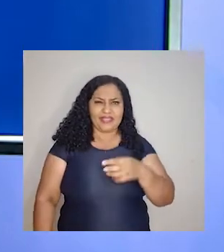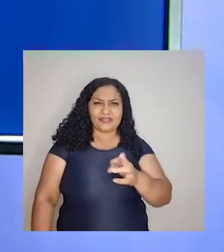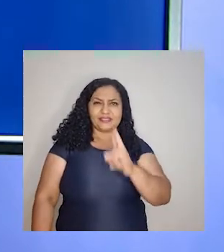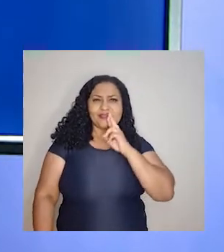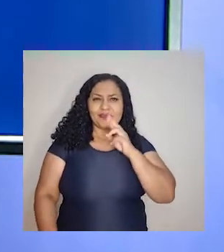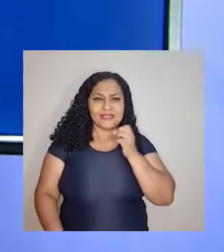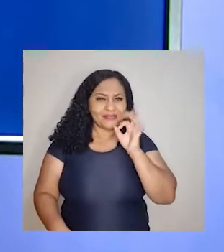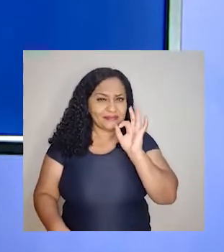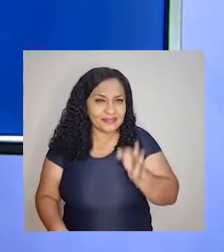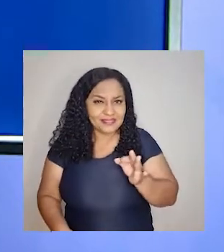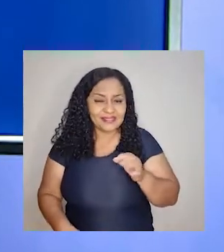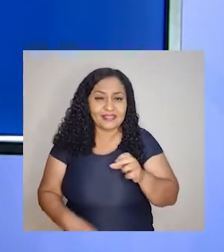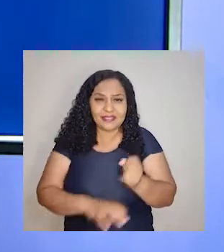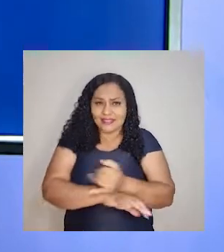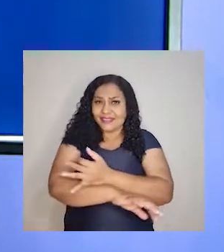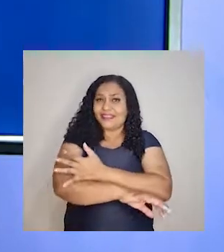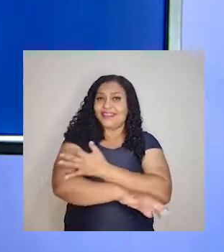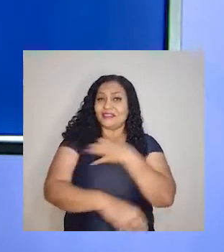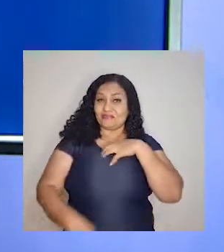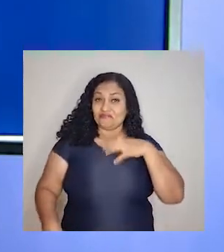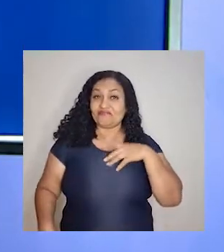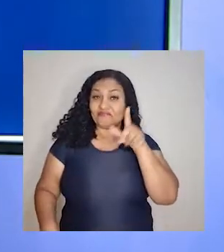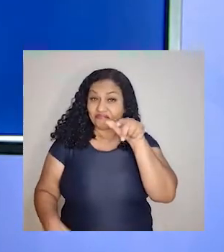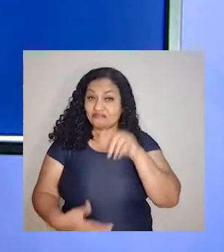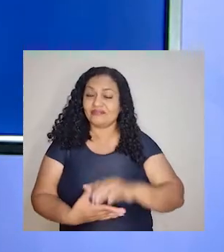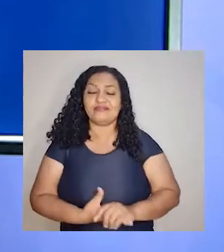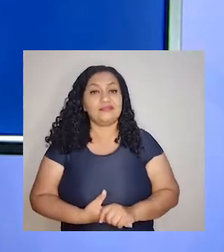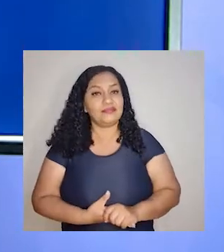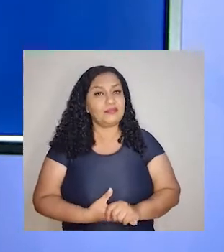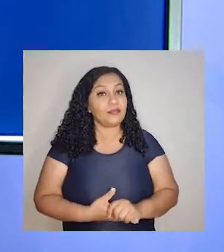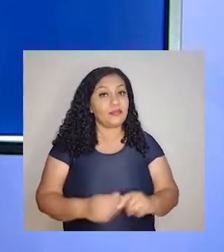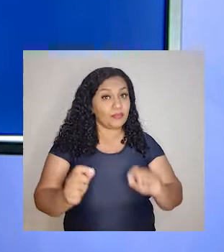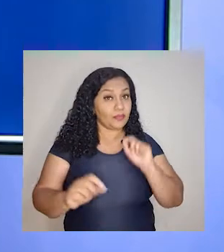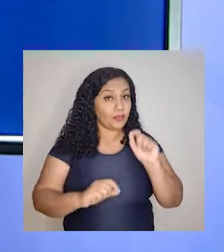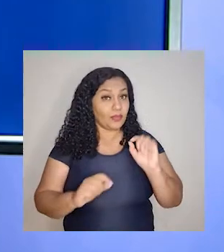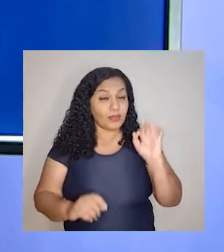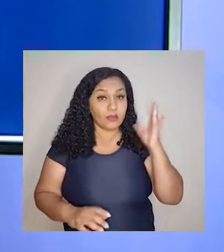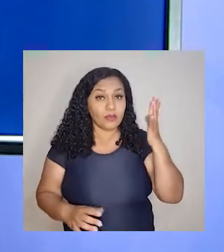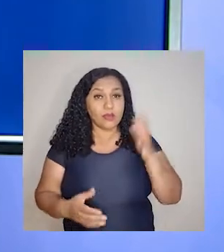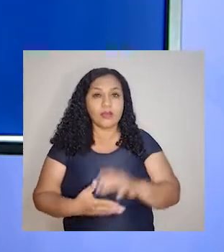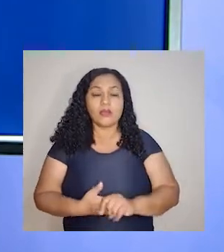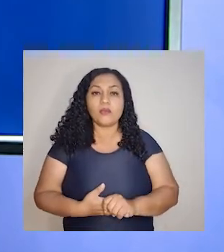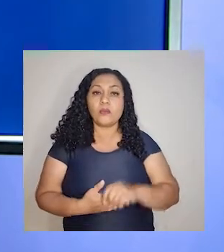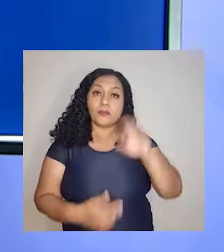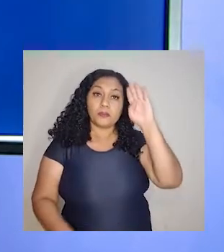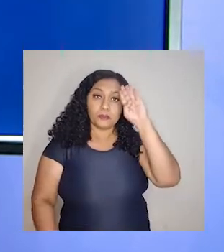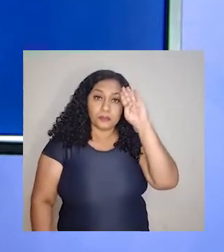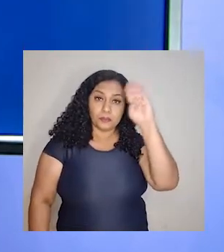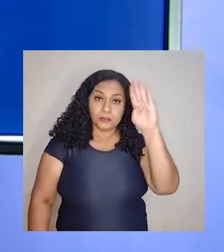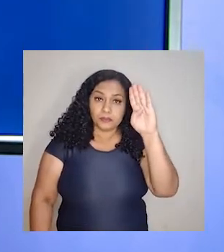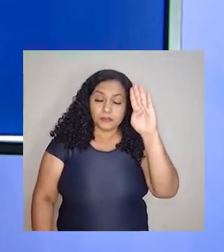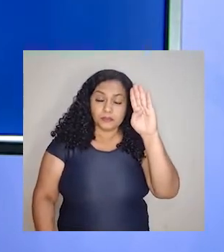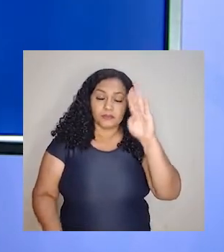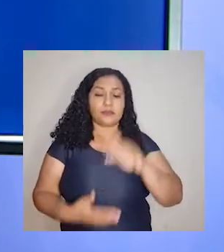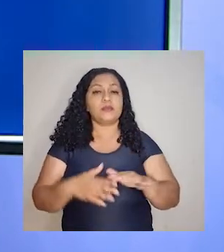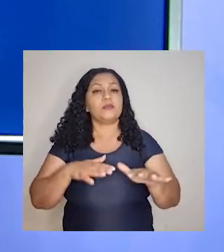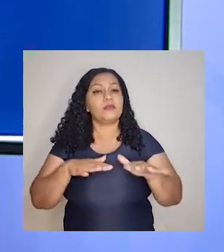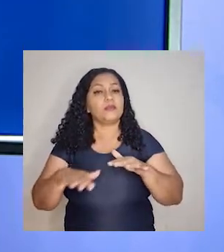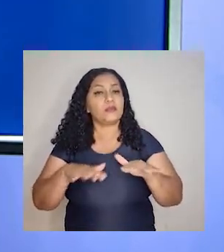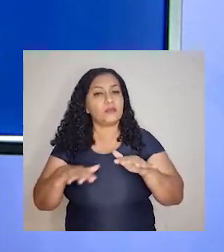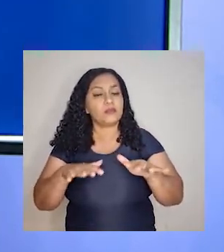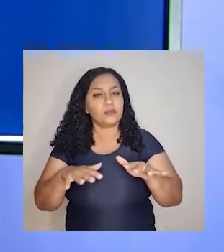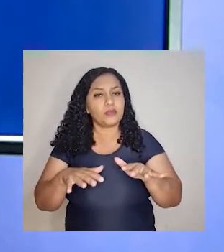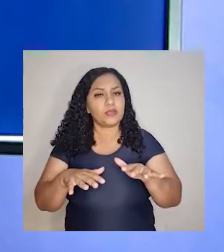ano a sessão mude mais papai repentina que viu o sentido aqui a pegada Gente o que acontece